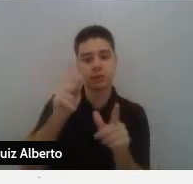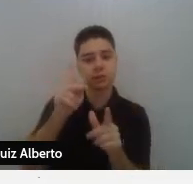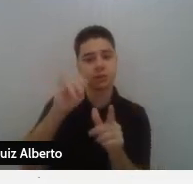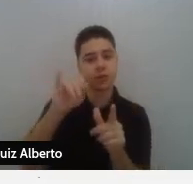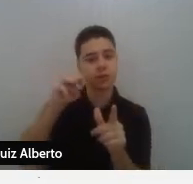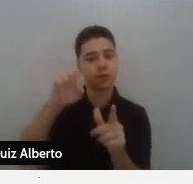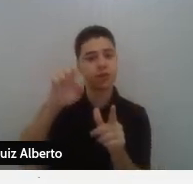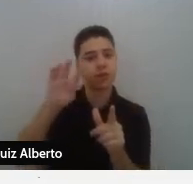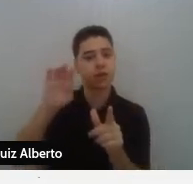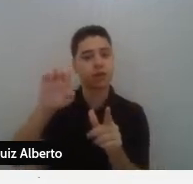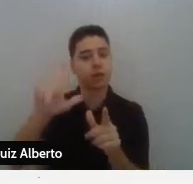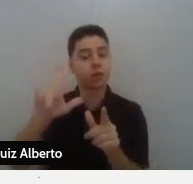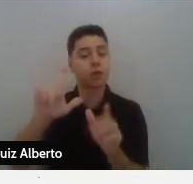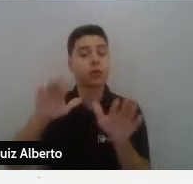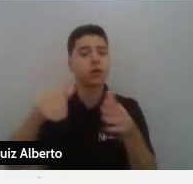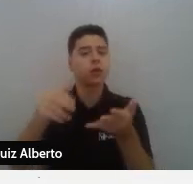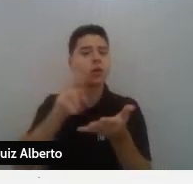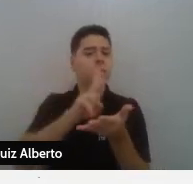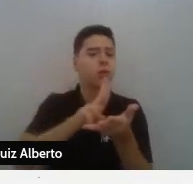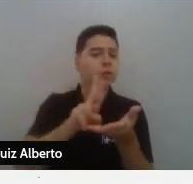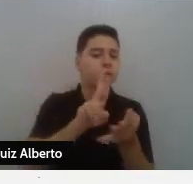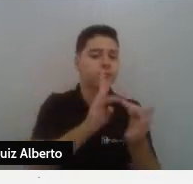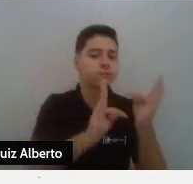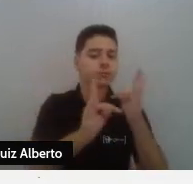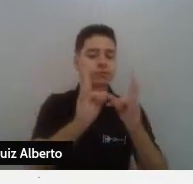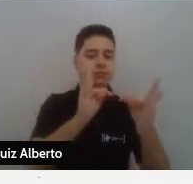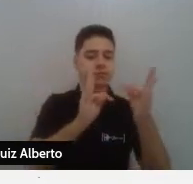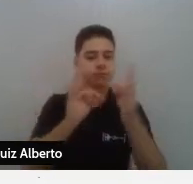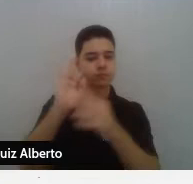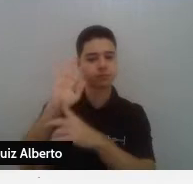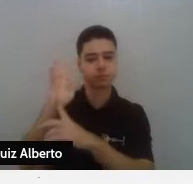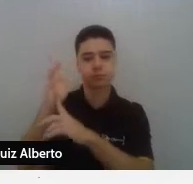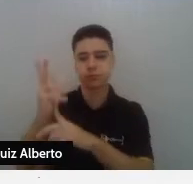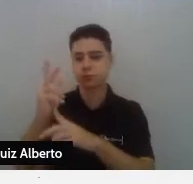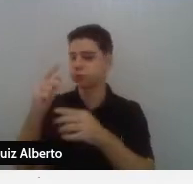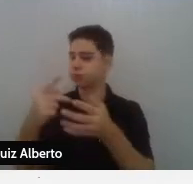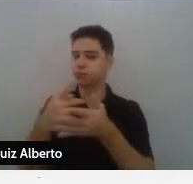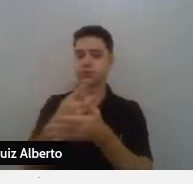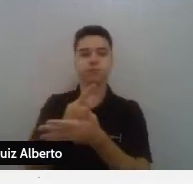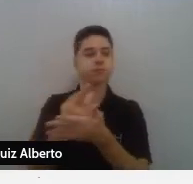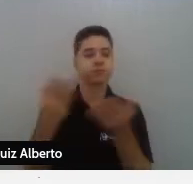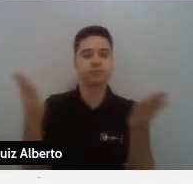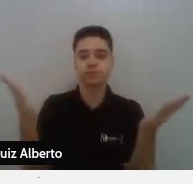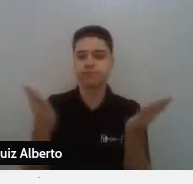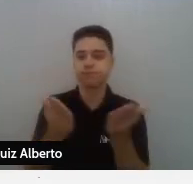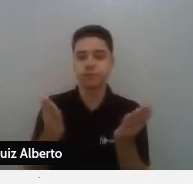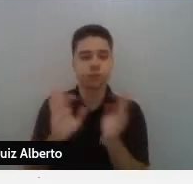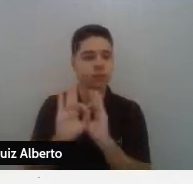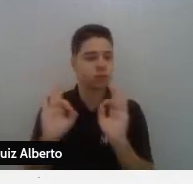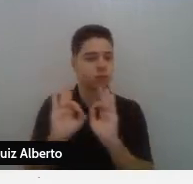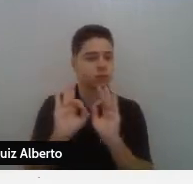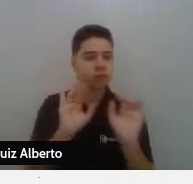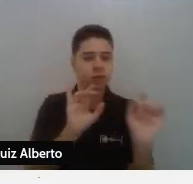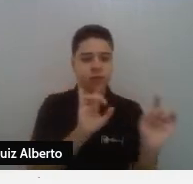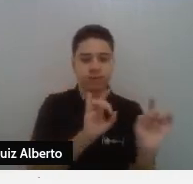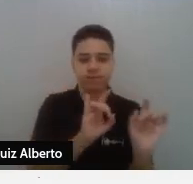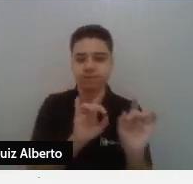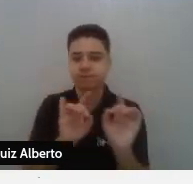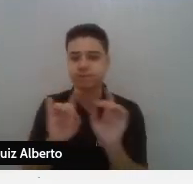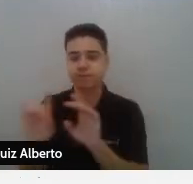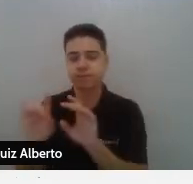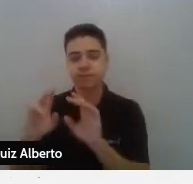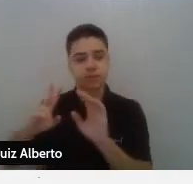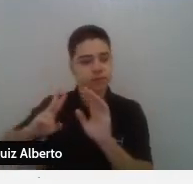em artes não acontece somente nos dias de hoje. A arte, em todos os tempos, sempre se valeu